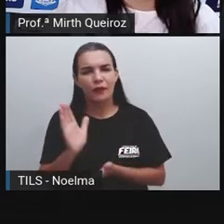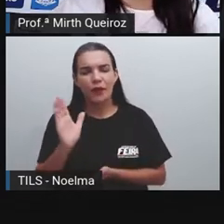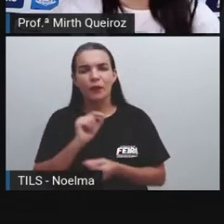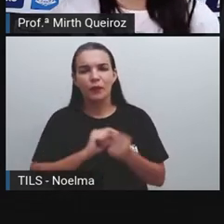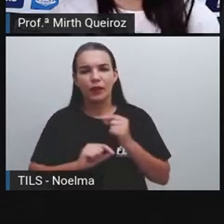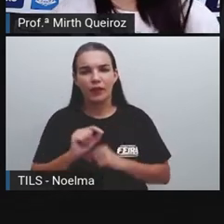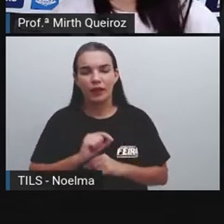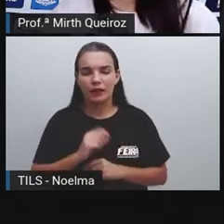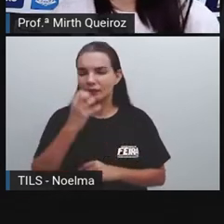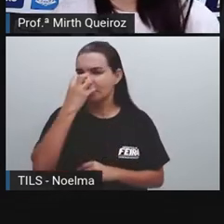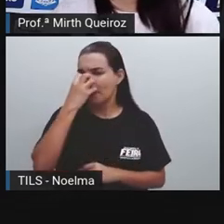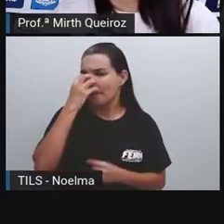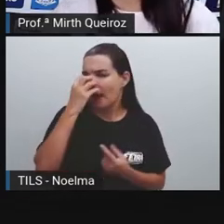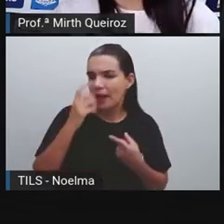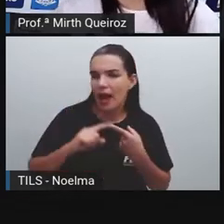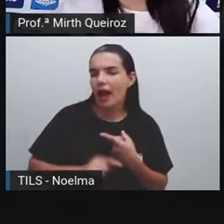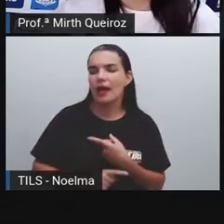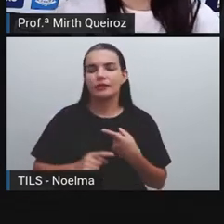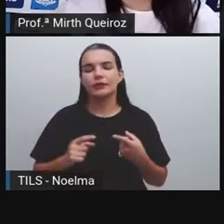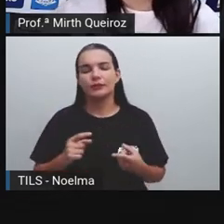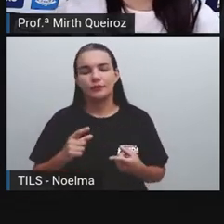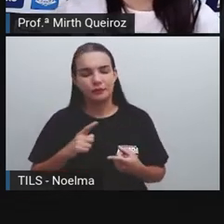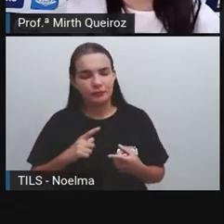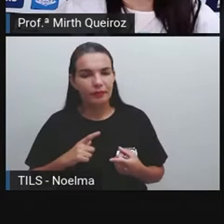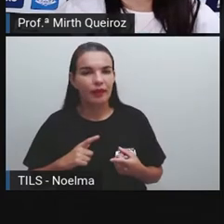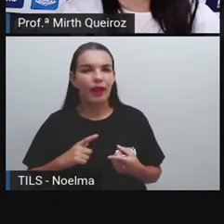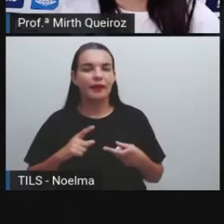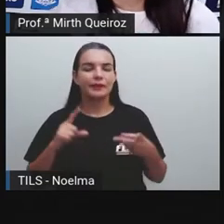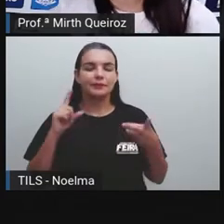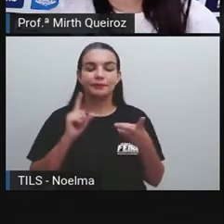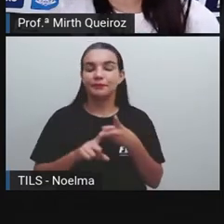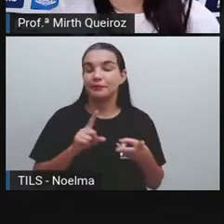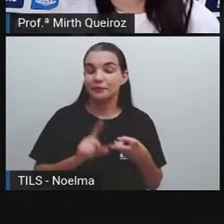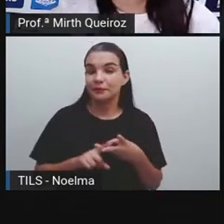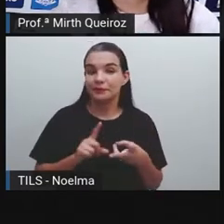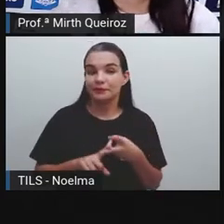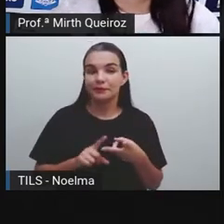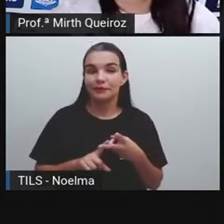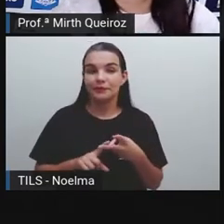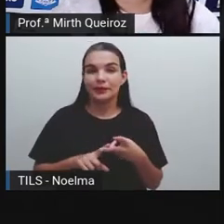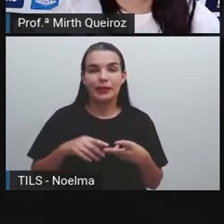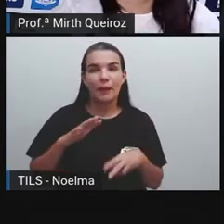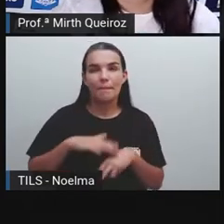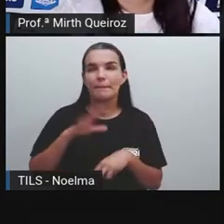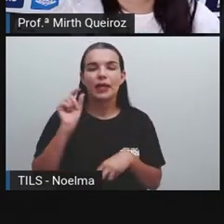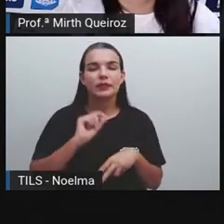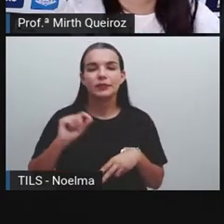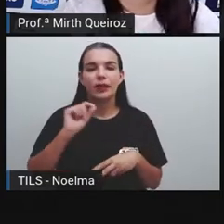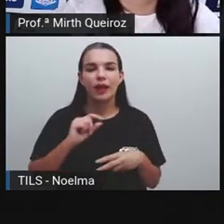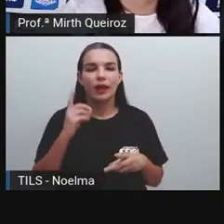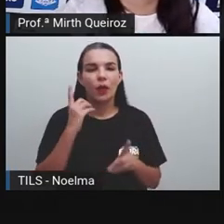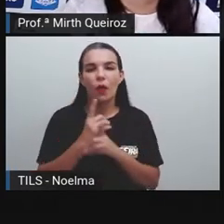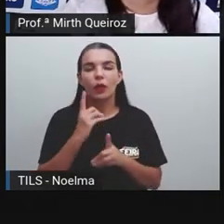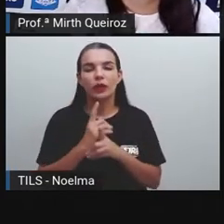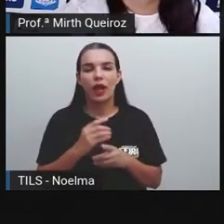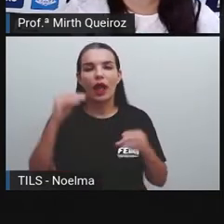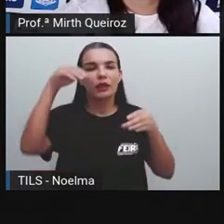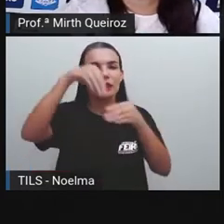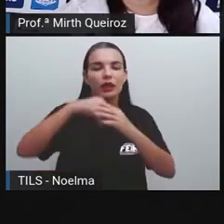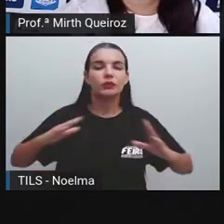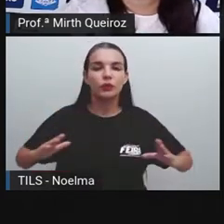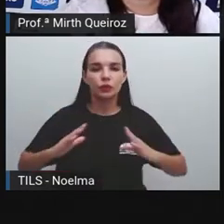No circo tem palhaços, tem, né? Tem palhaços. O que mais que a gente pode encontrar aí